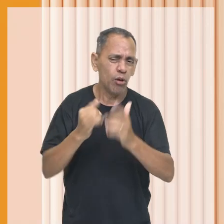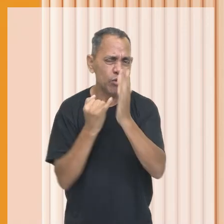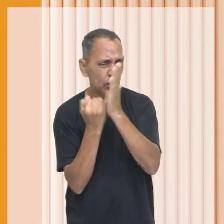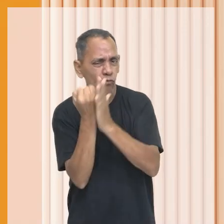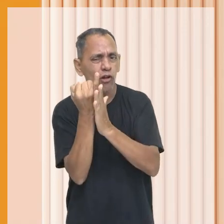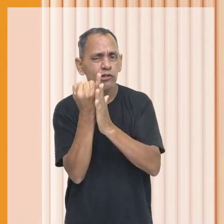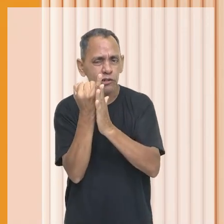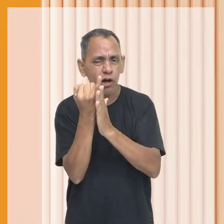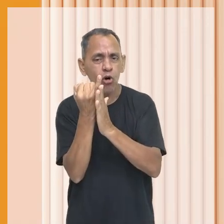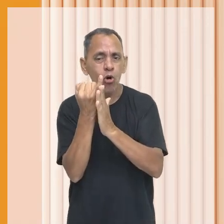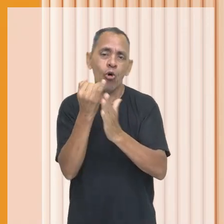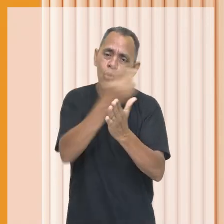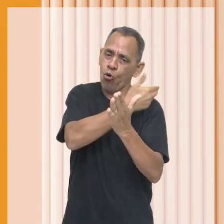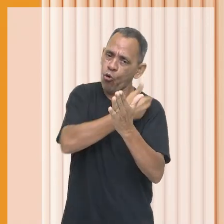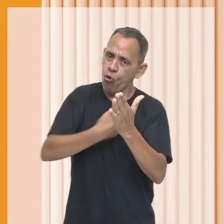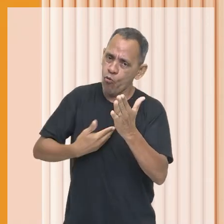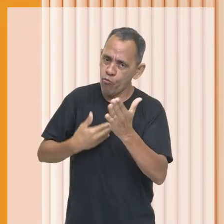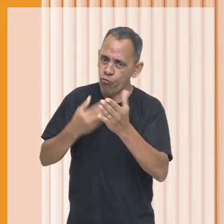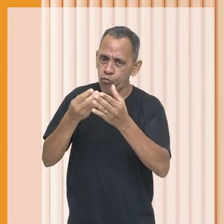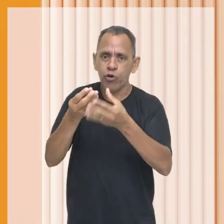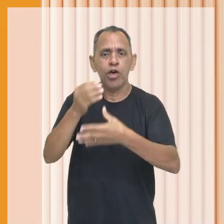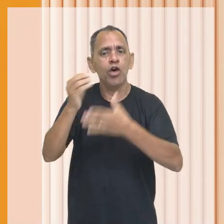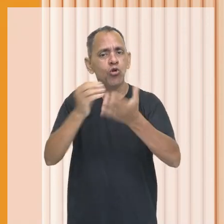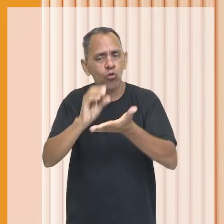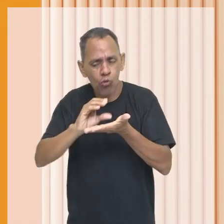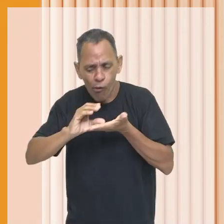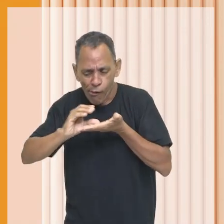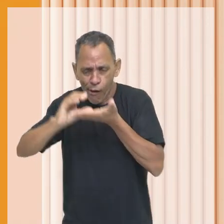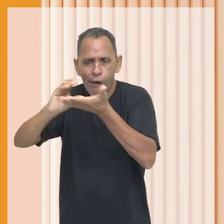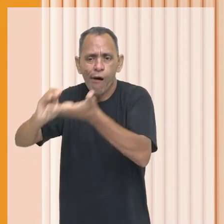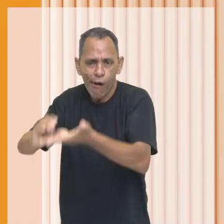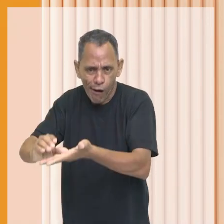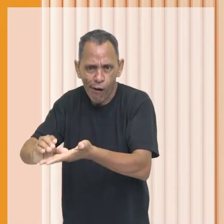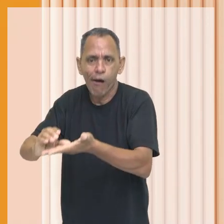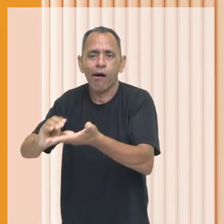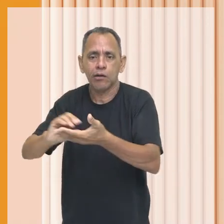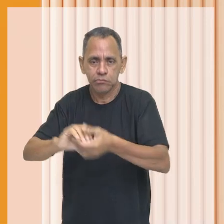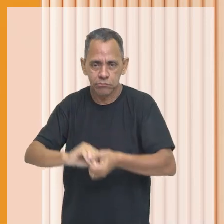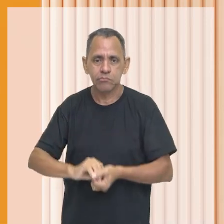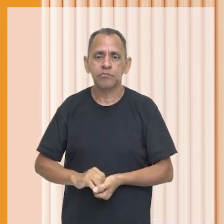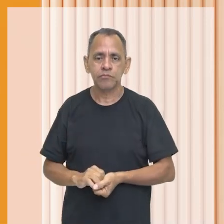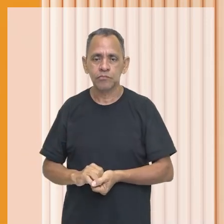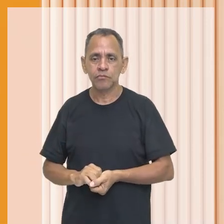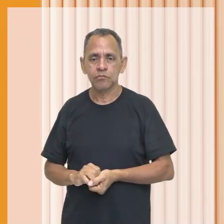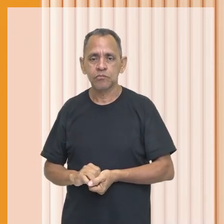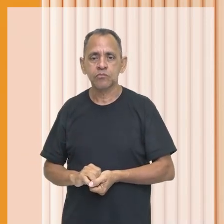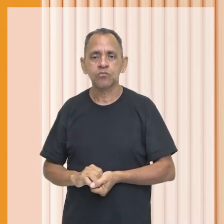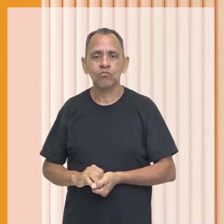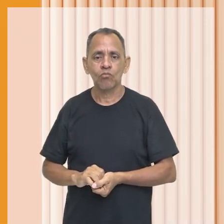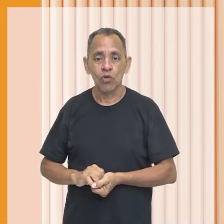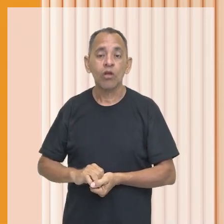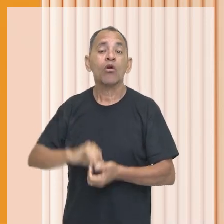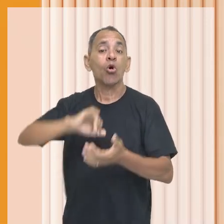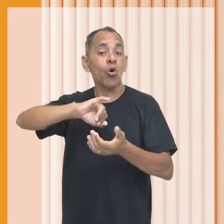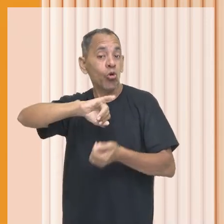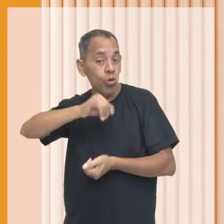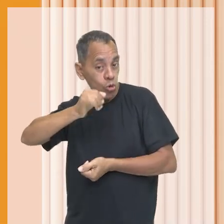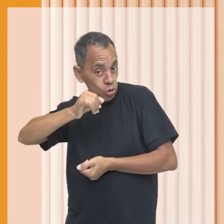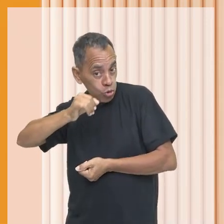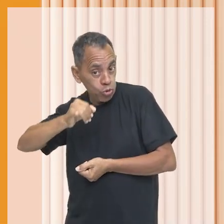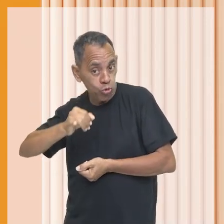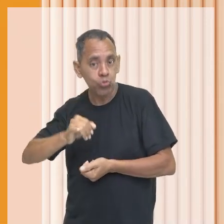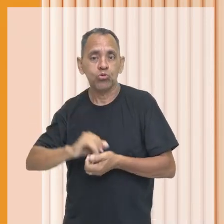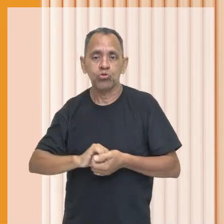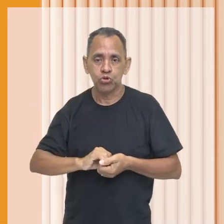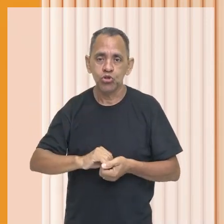que aconteceria? Esse dinheiro seria todo devolvido com juros e correções monetárias, coisa que não aconteceu. Muita